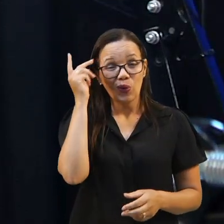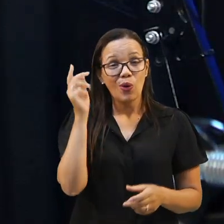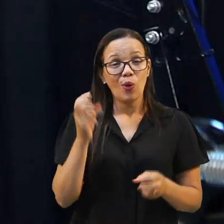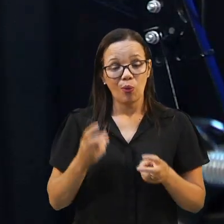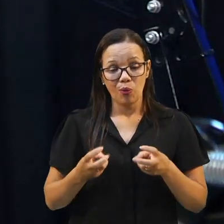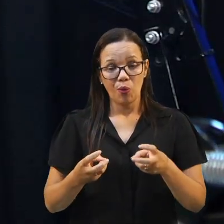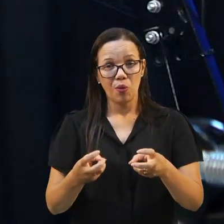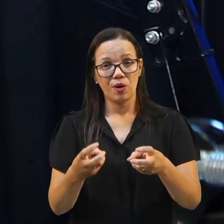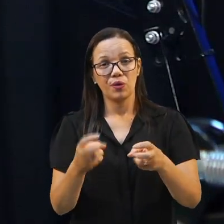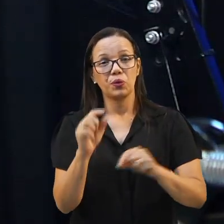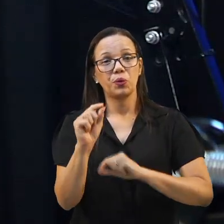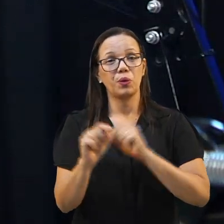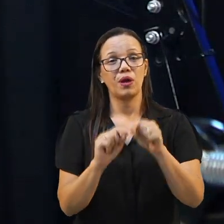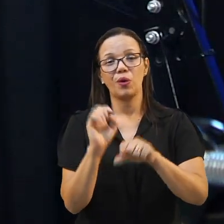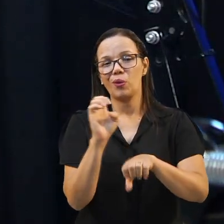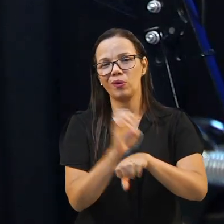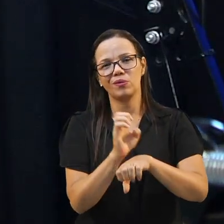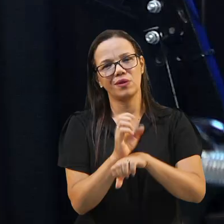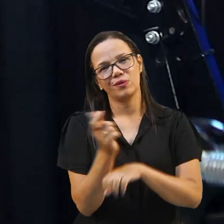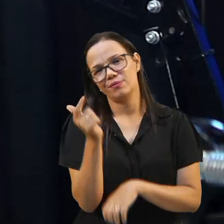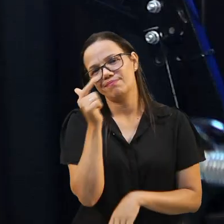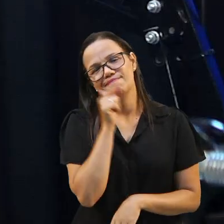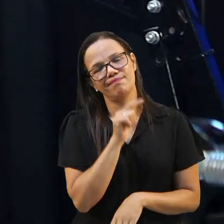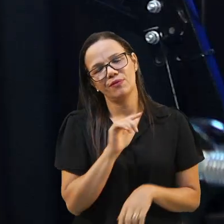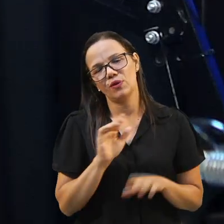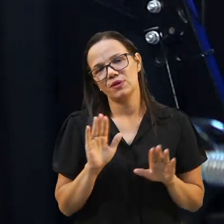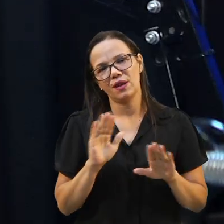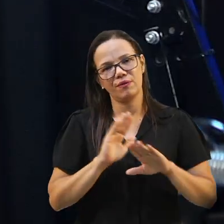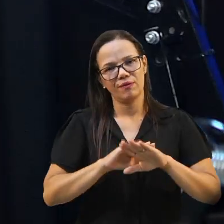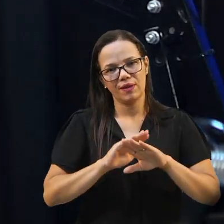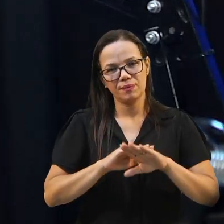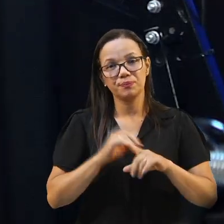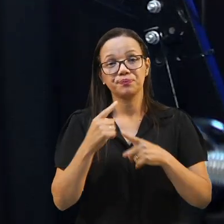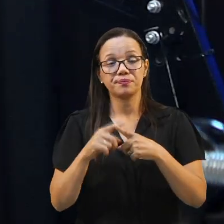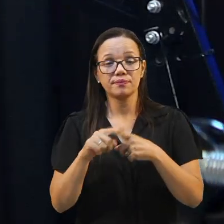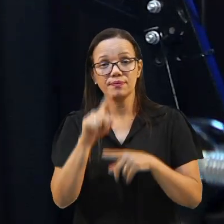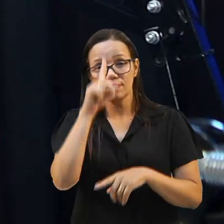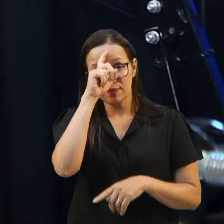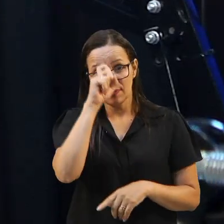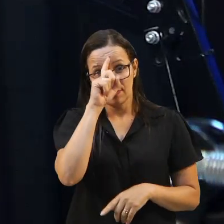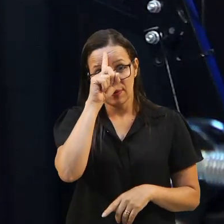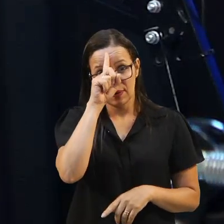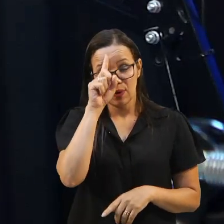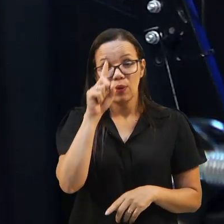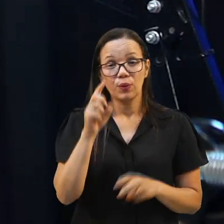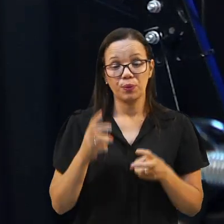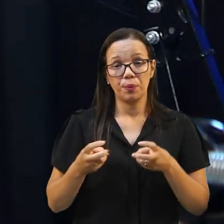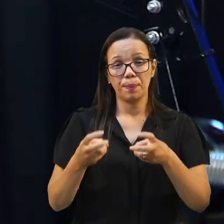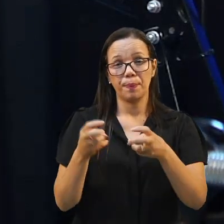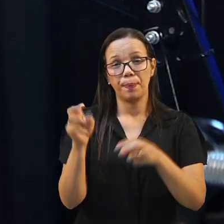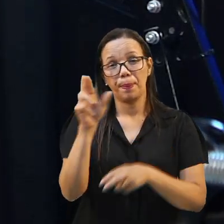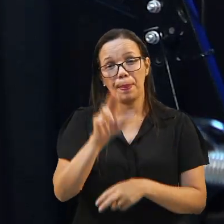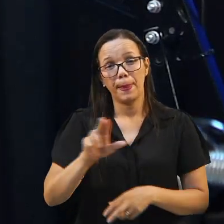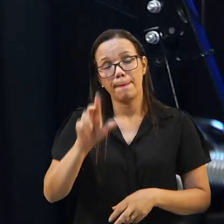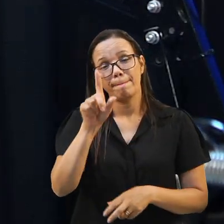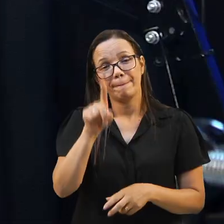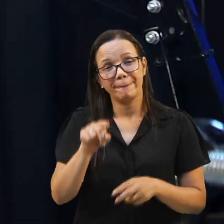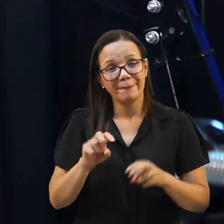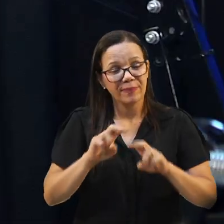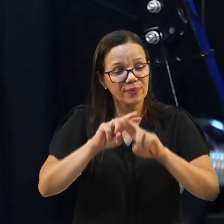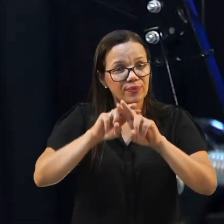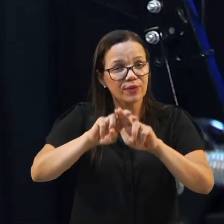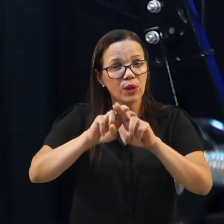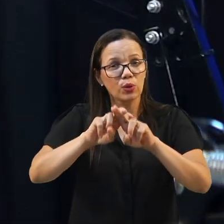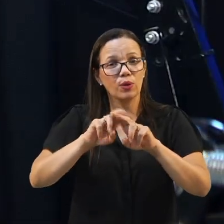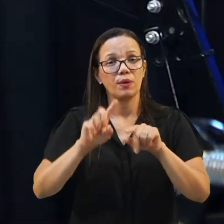aquilo que o Estado não consegue. Porque o Hospital do Câncer de Uberlândia é um hospital SUS. Mas quando